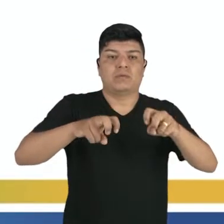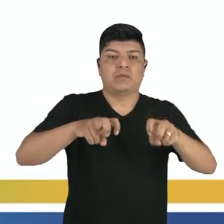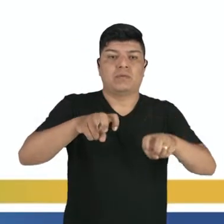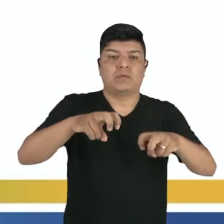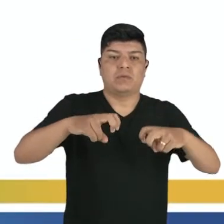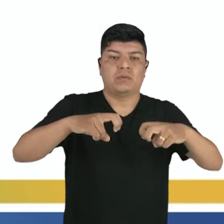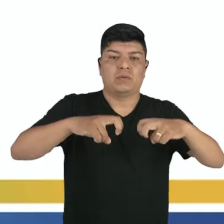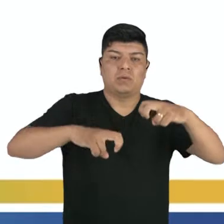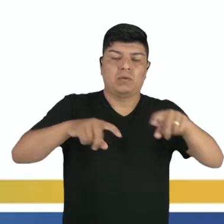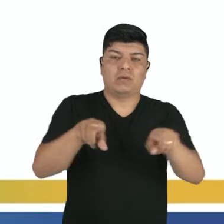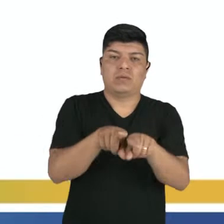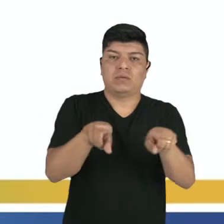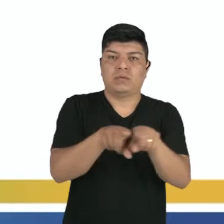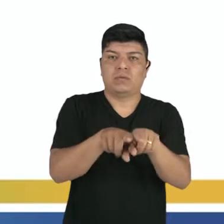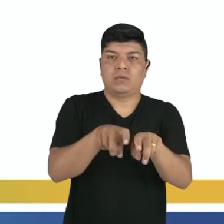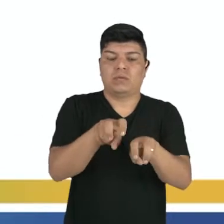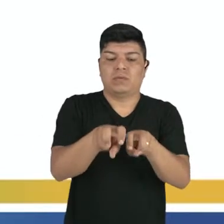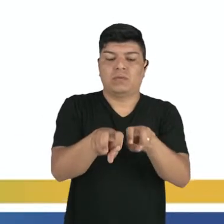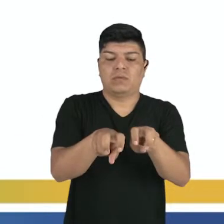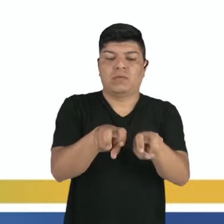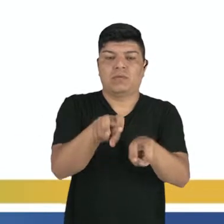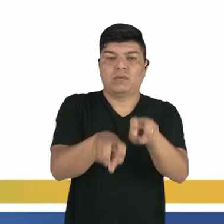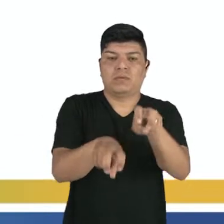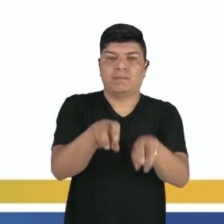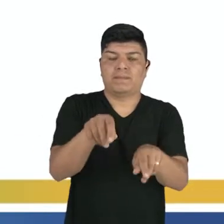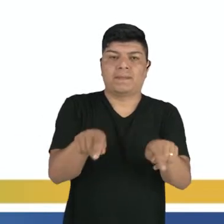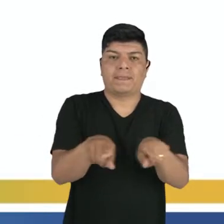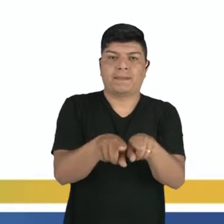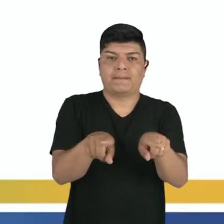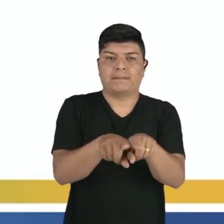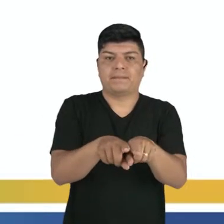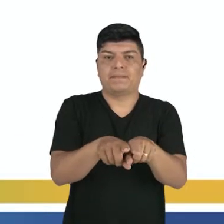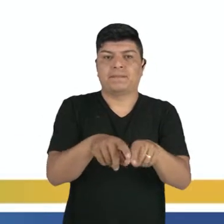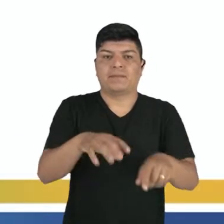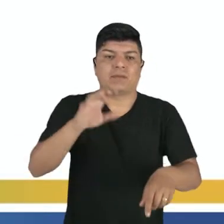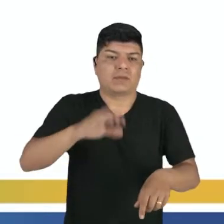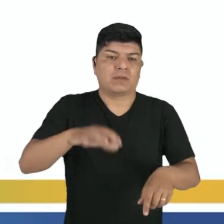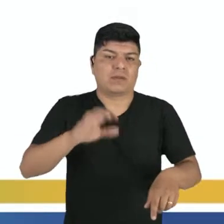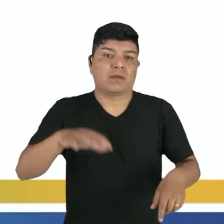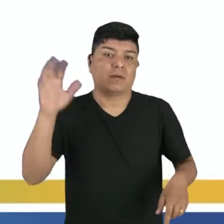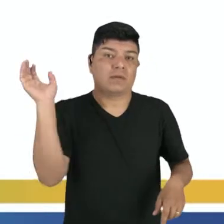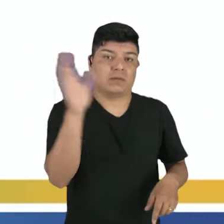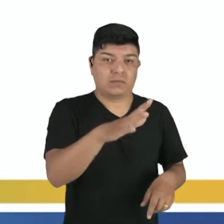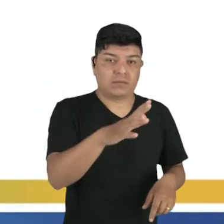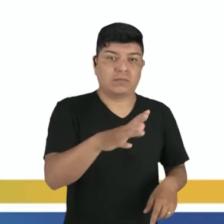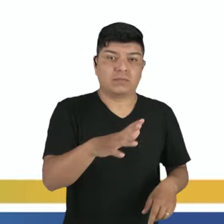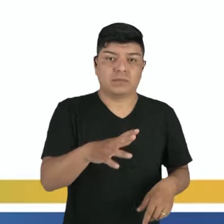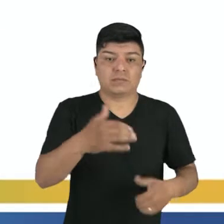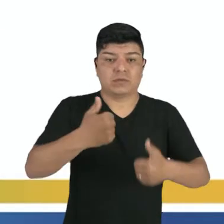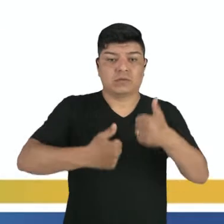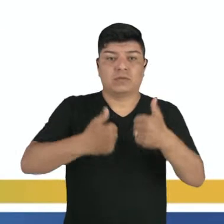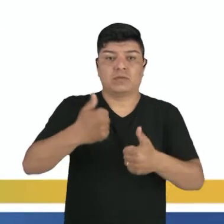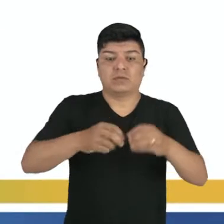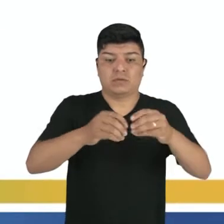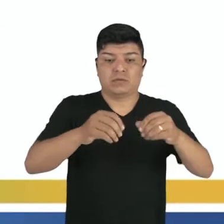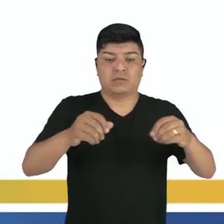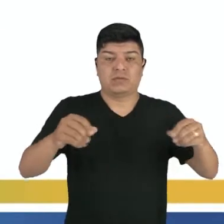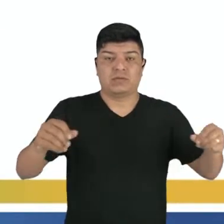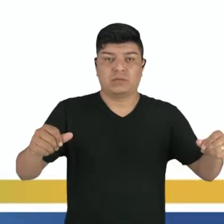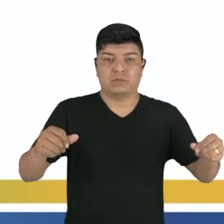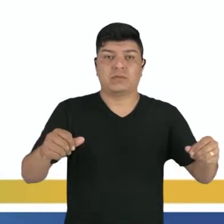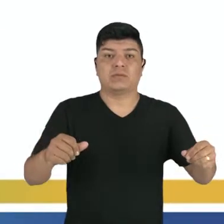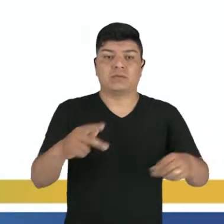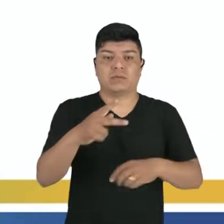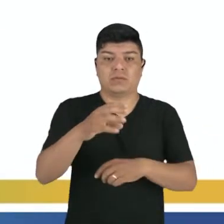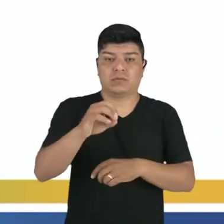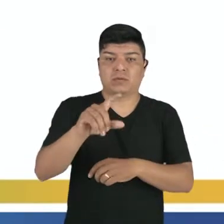temos o voleibol é jogado em Areias por duplas né temos ainda o futebol de areia também temos o